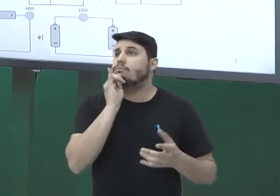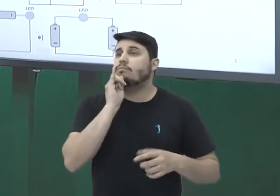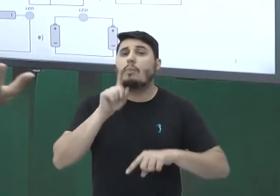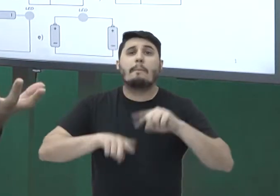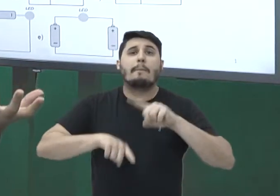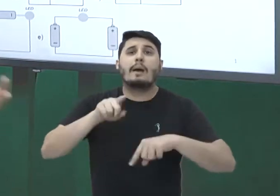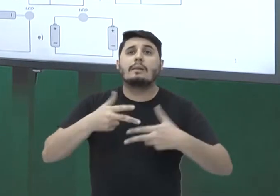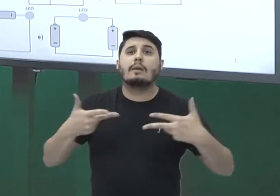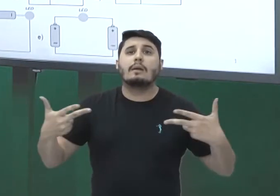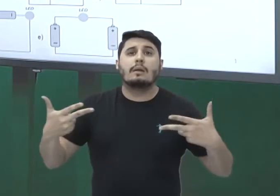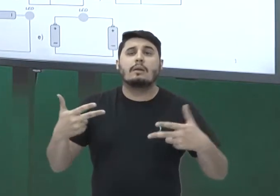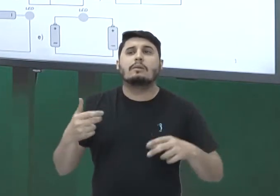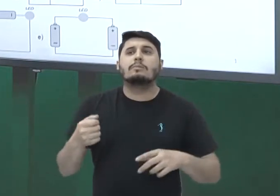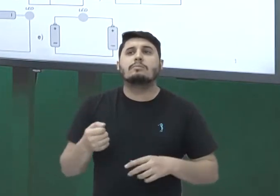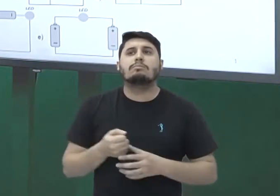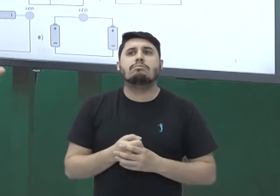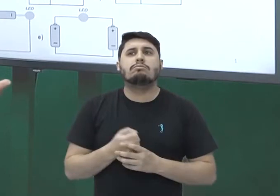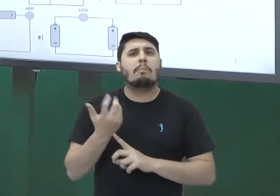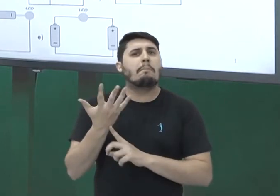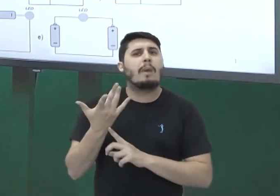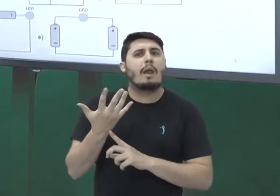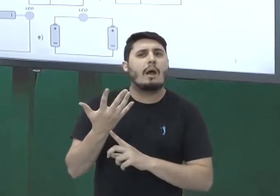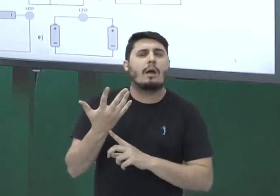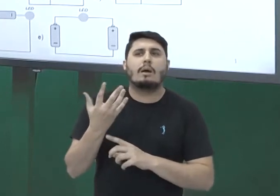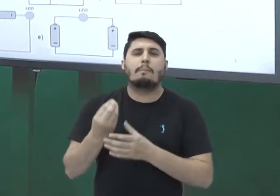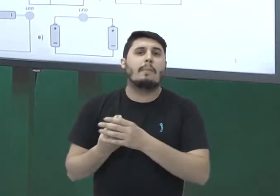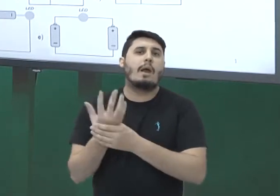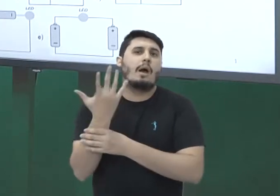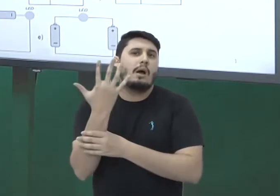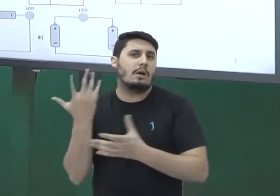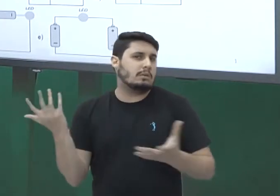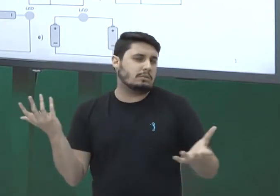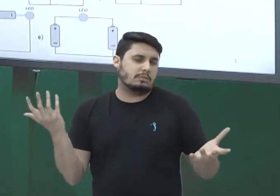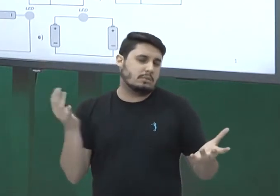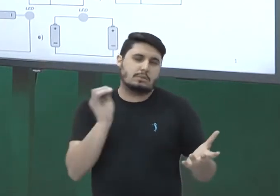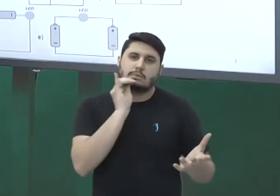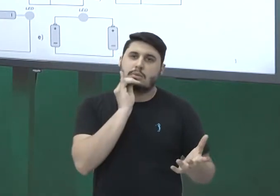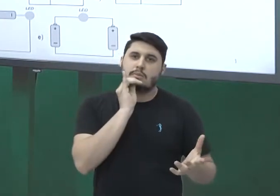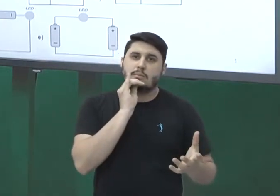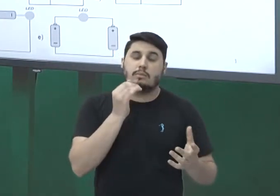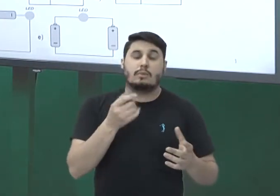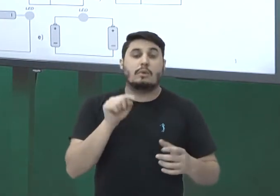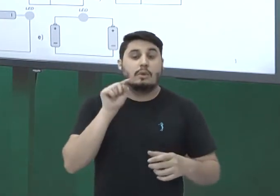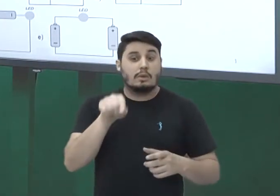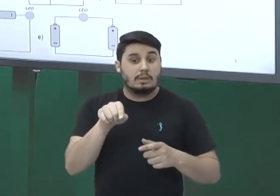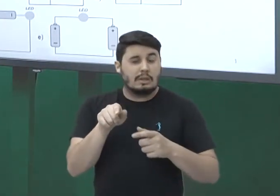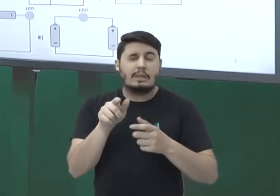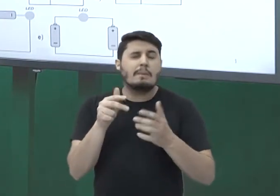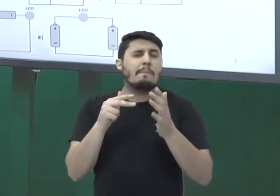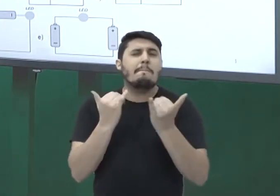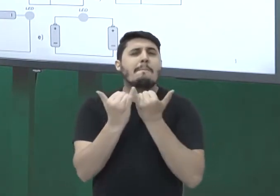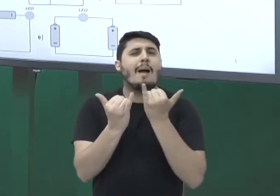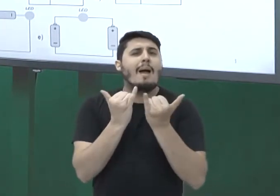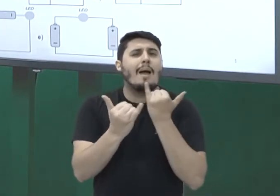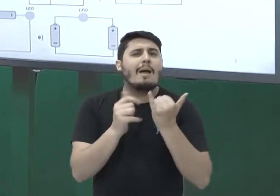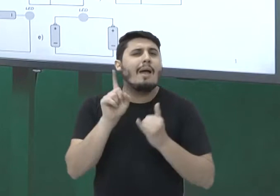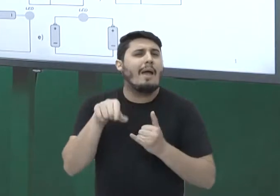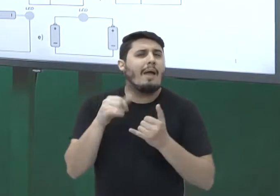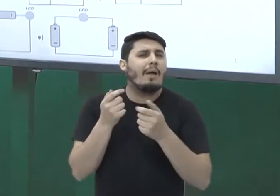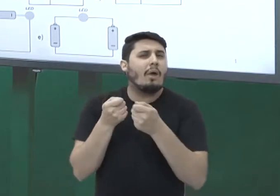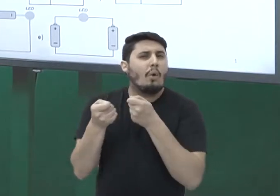por exemplo, lâmpadas, tá? Mas não somente elas, tá? Os resistores, eles funcionam como um